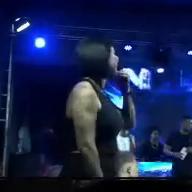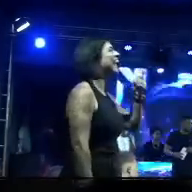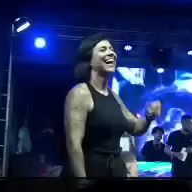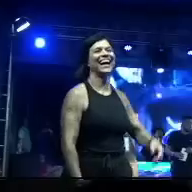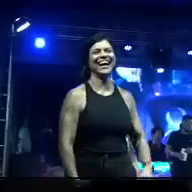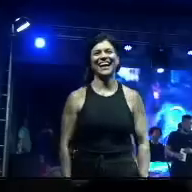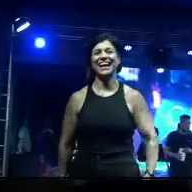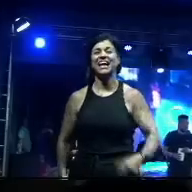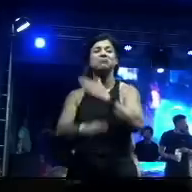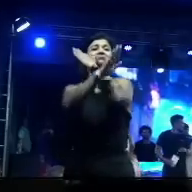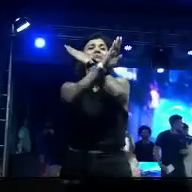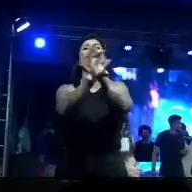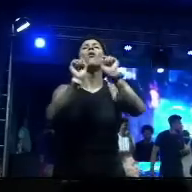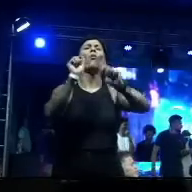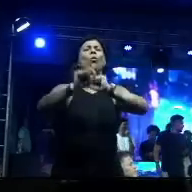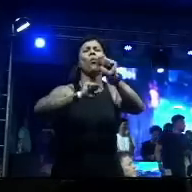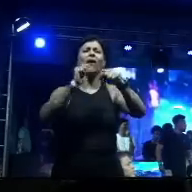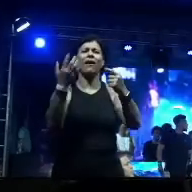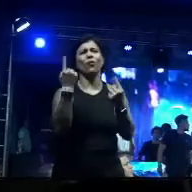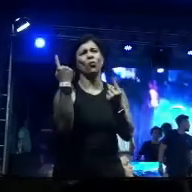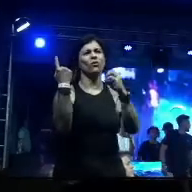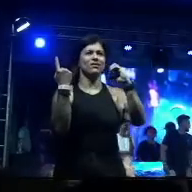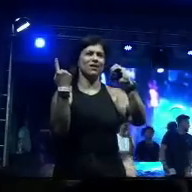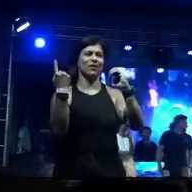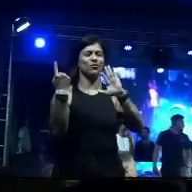Outro X Um a zero Prado, certo?